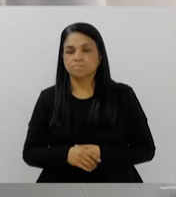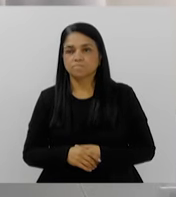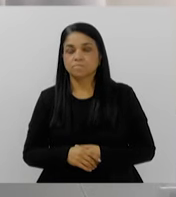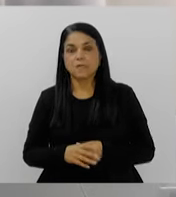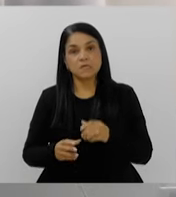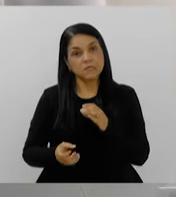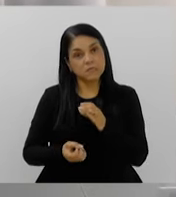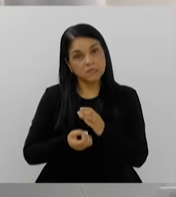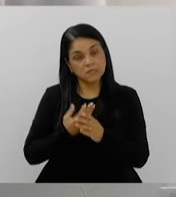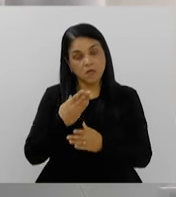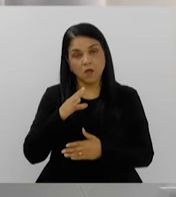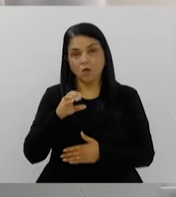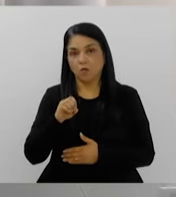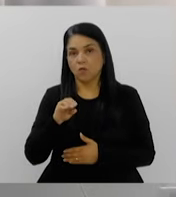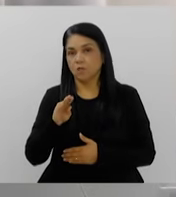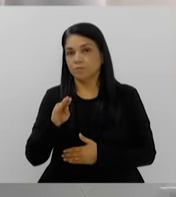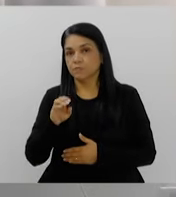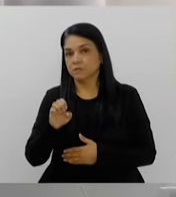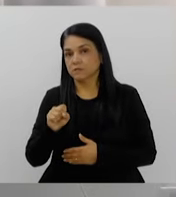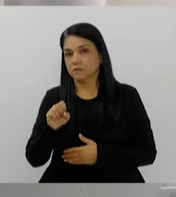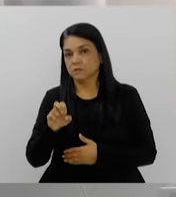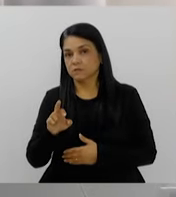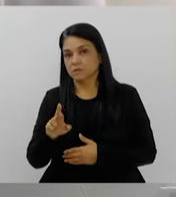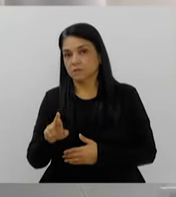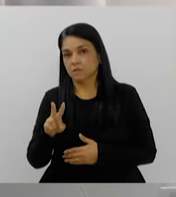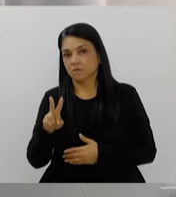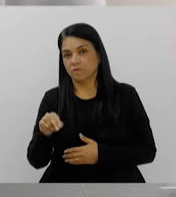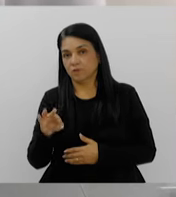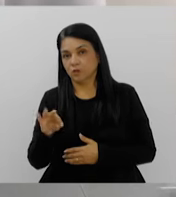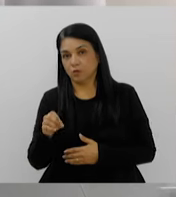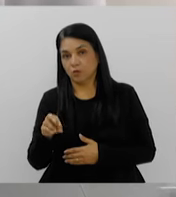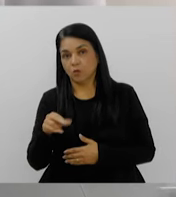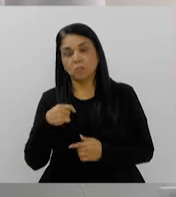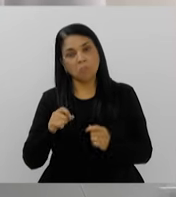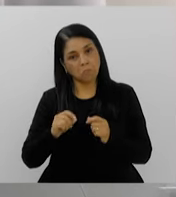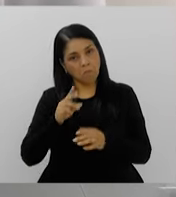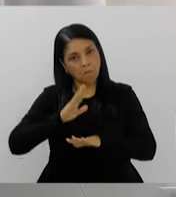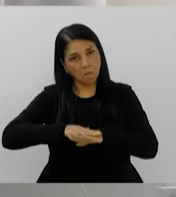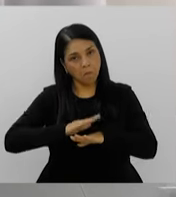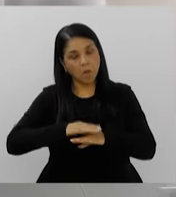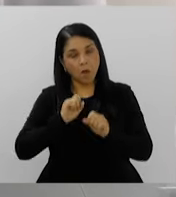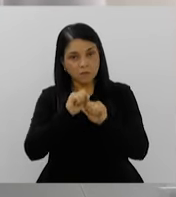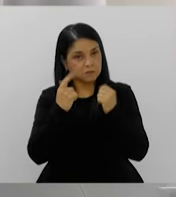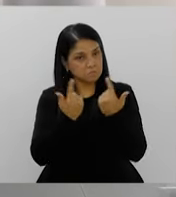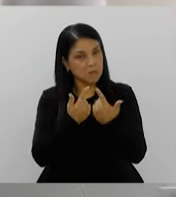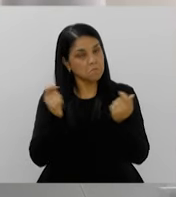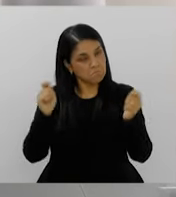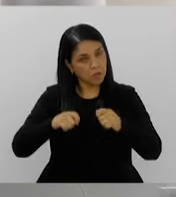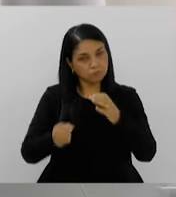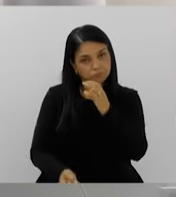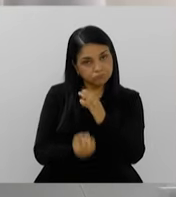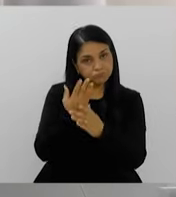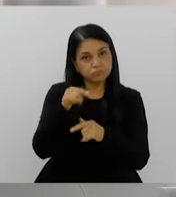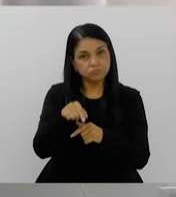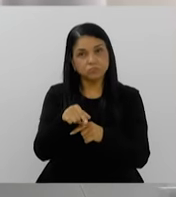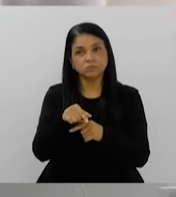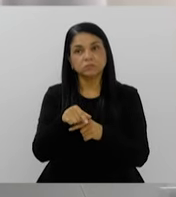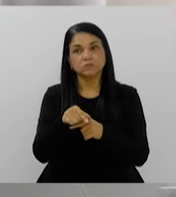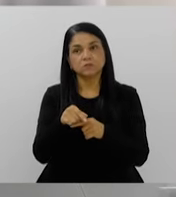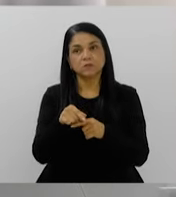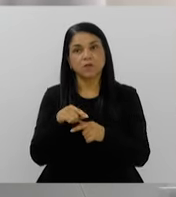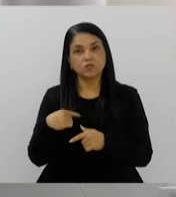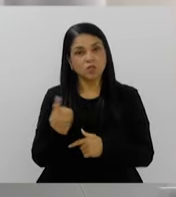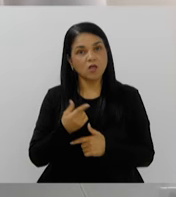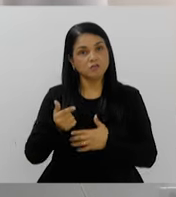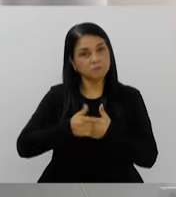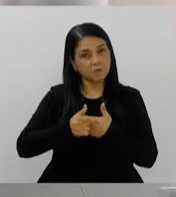criar o observatório é possível. Agora, esse observatório pode ser criado na própria Assembleia, né? Que é a alçada de competência nossa,